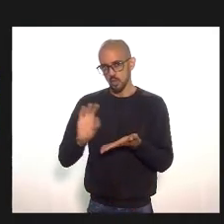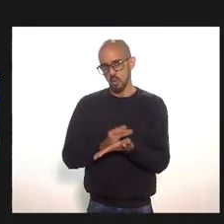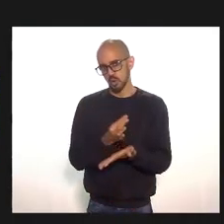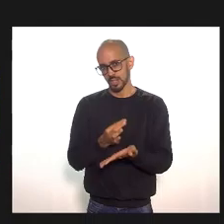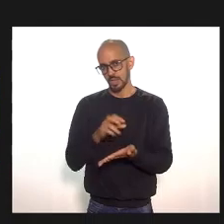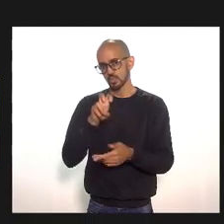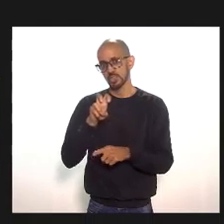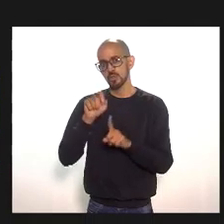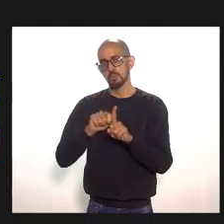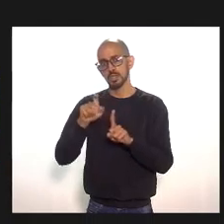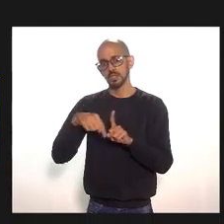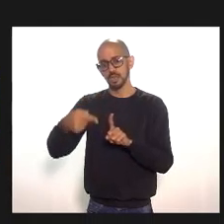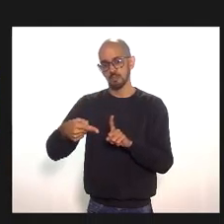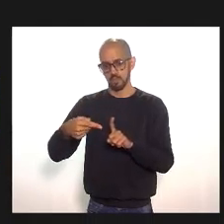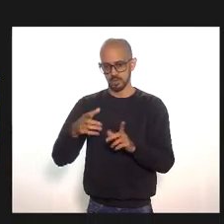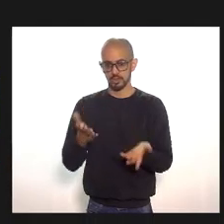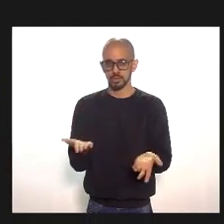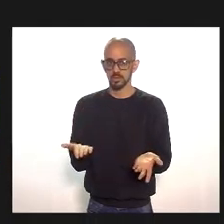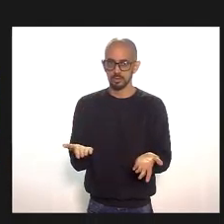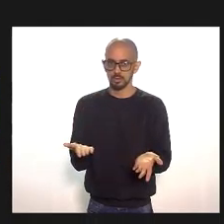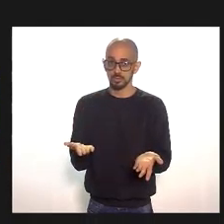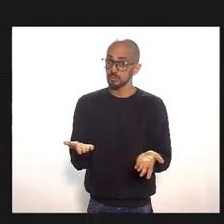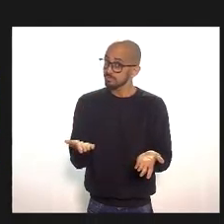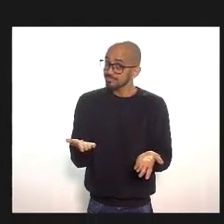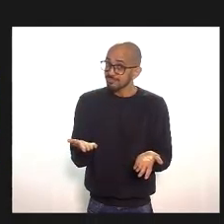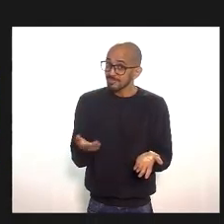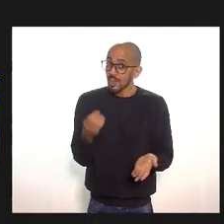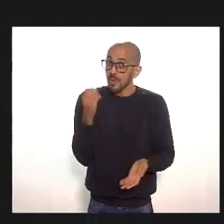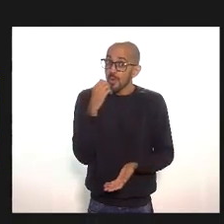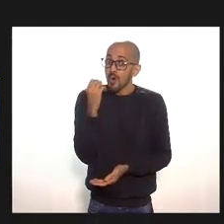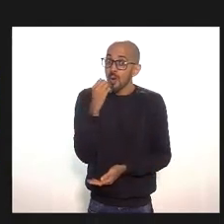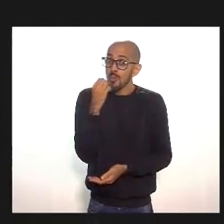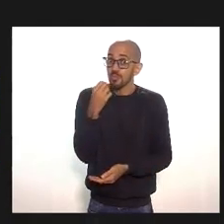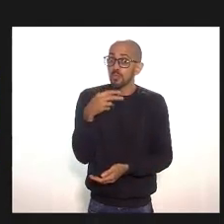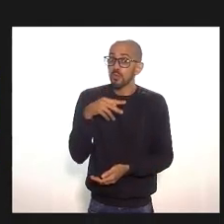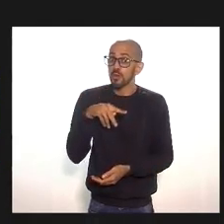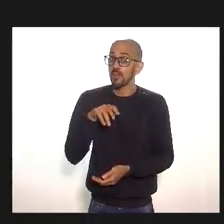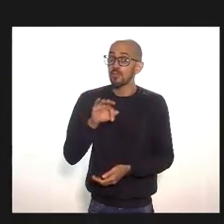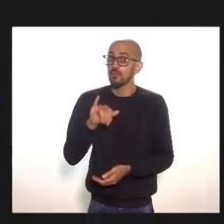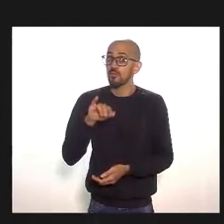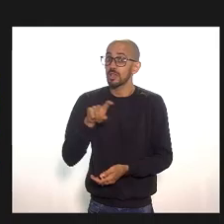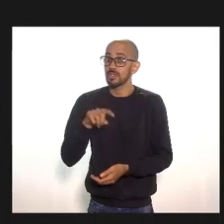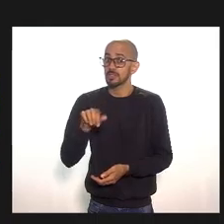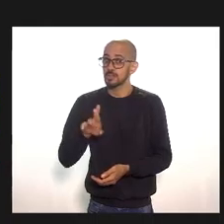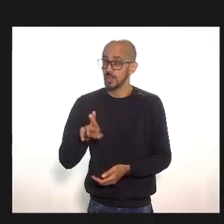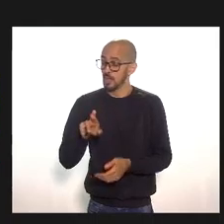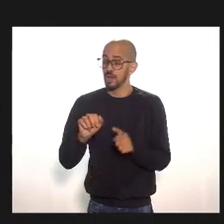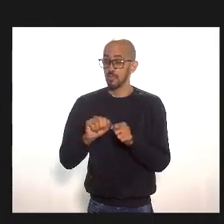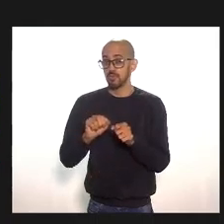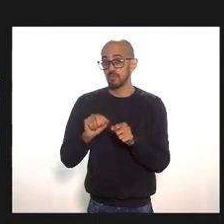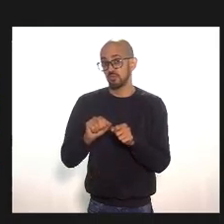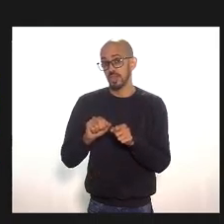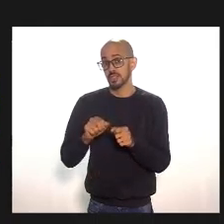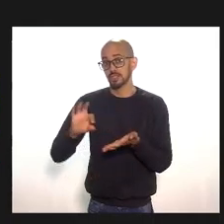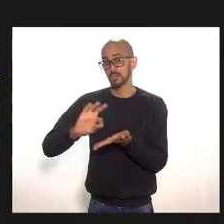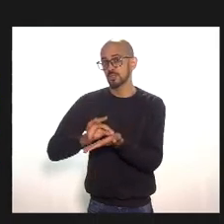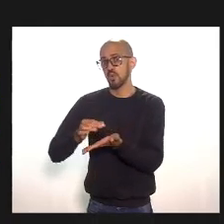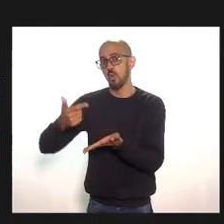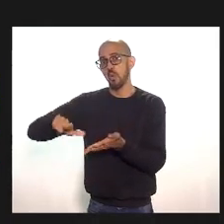5 meses depois, quando, obviamente, a Pfizer já tinha fechado contratos com vários governos e o Brasil passou para o final da fila. Então, o primeiro seria a